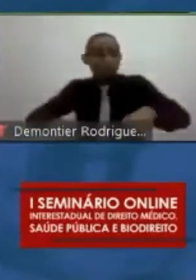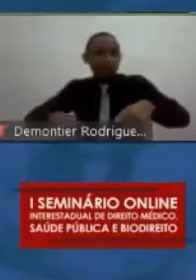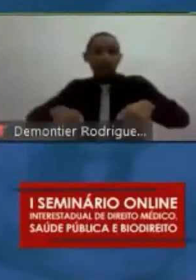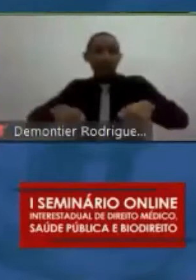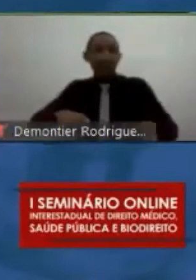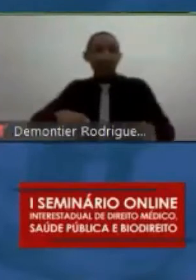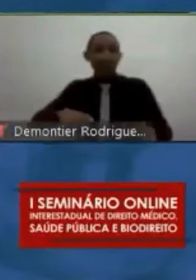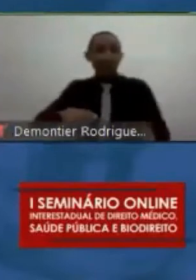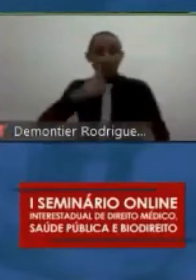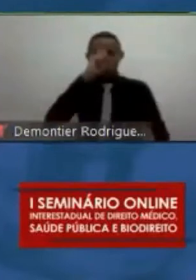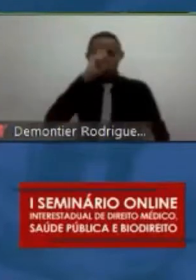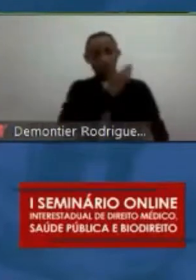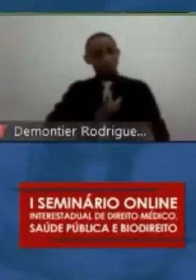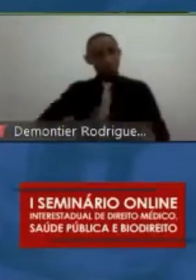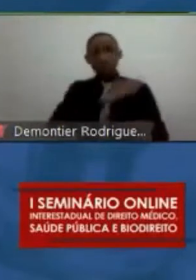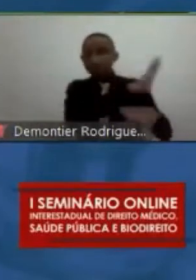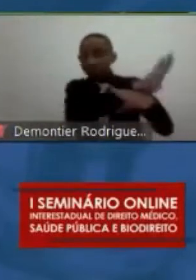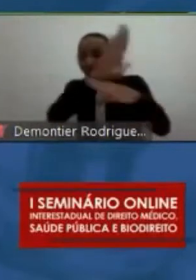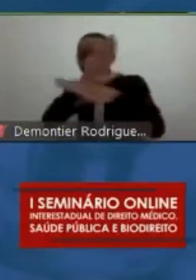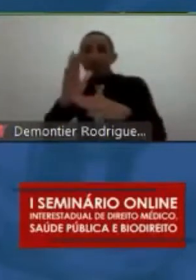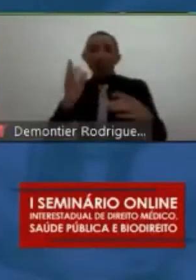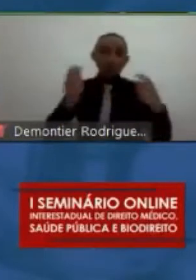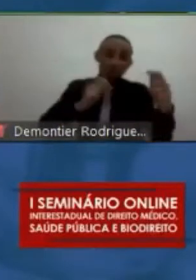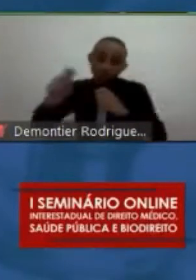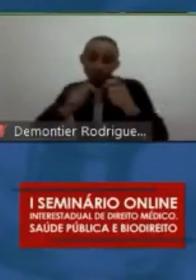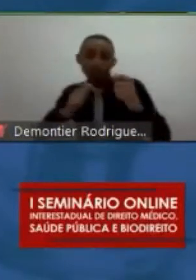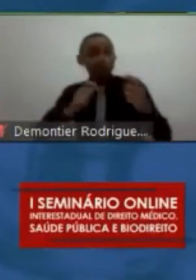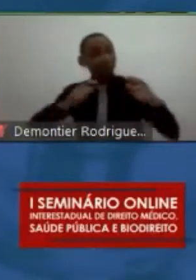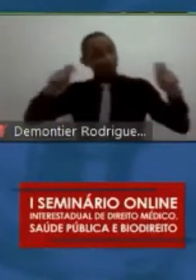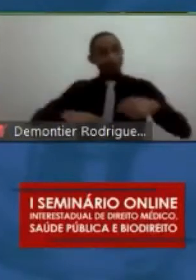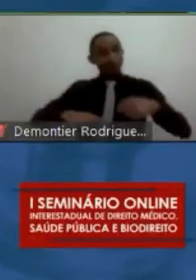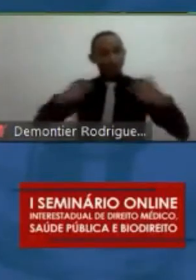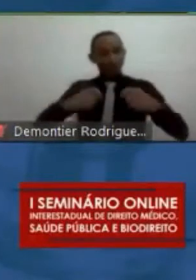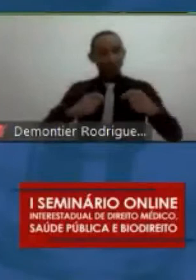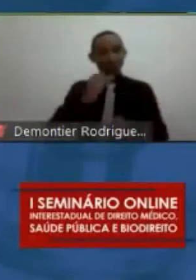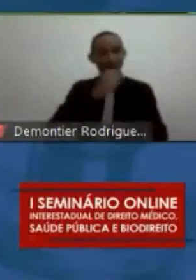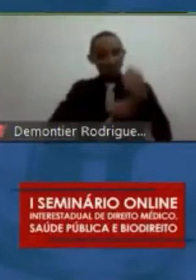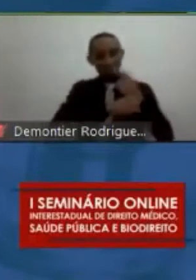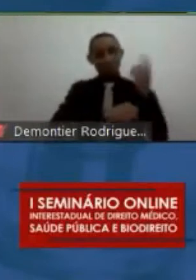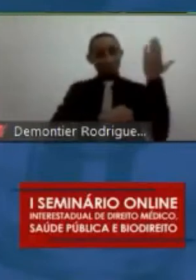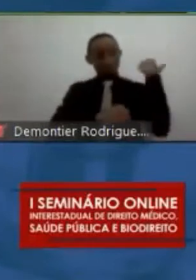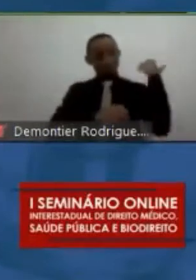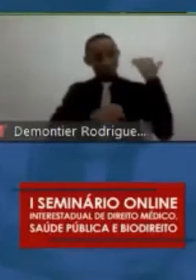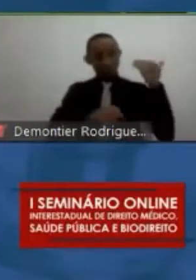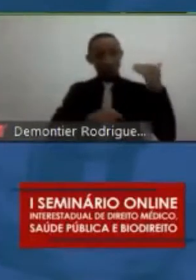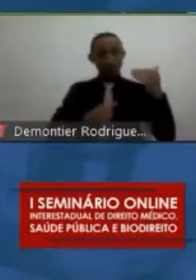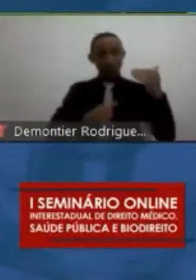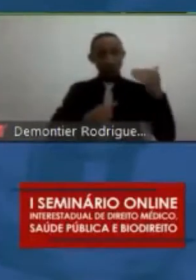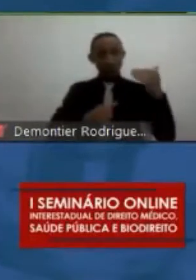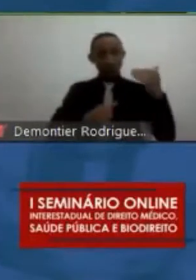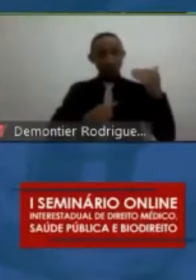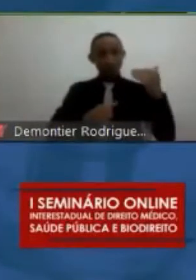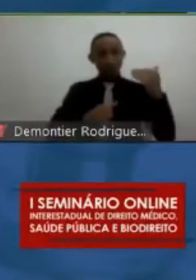você tem os maiores benefícios também econômicos. Fizemos no ano passado um simpósio no INCOR, veio